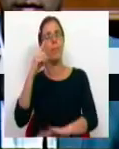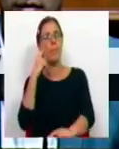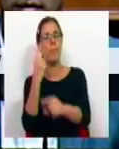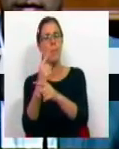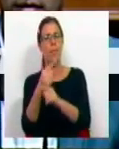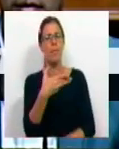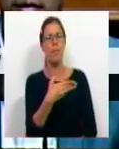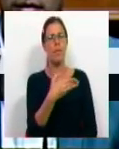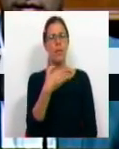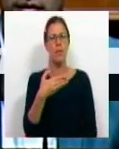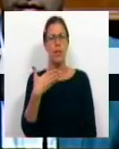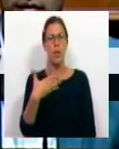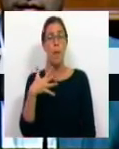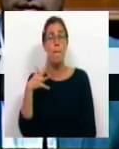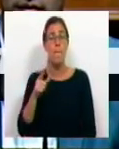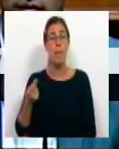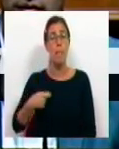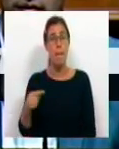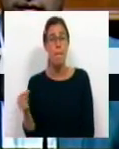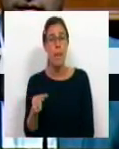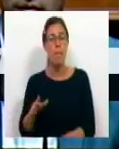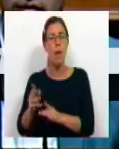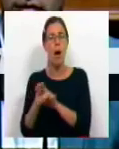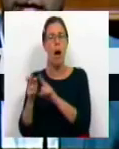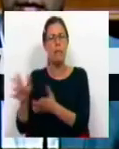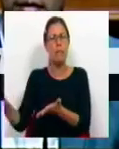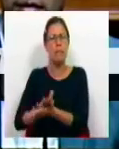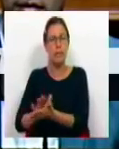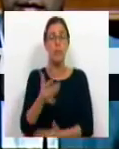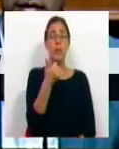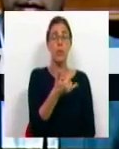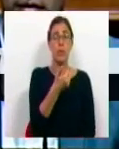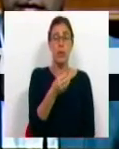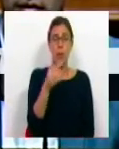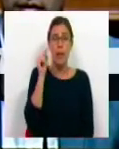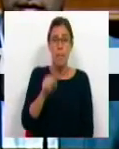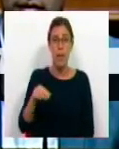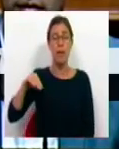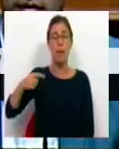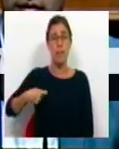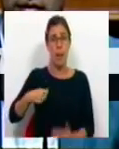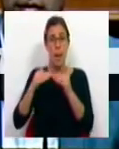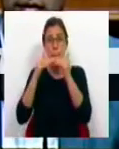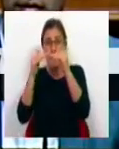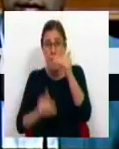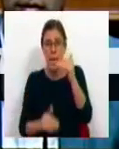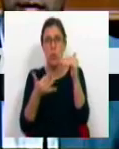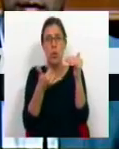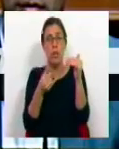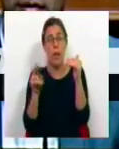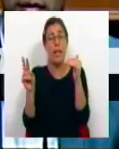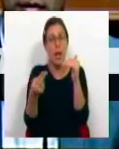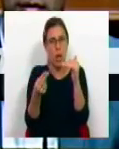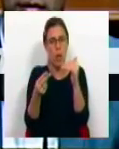manteve 771 mil pensões mínimas congeladas, 250 mil pensões abaixo dos